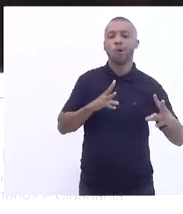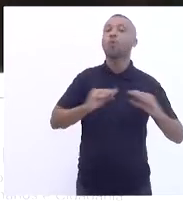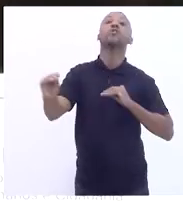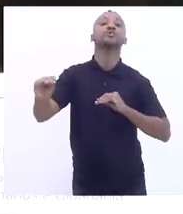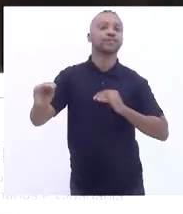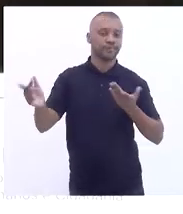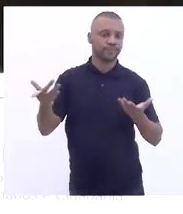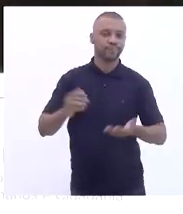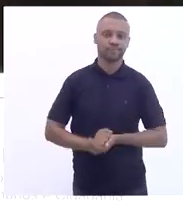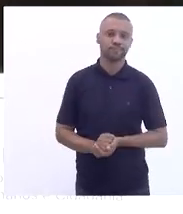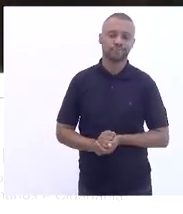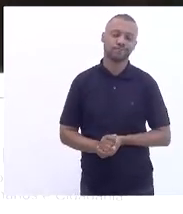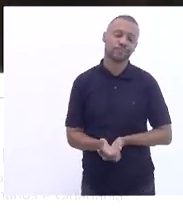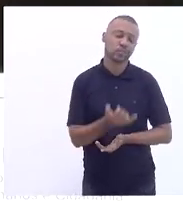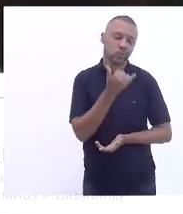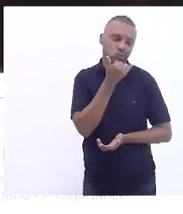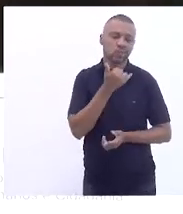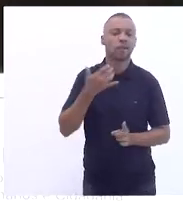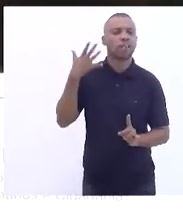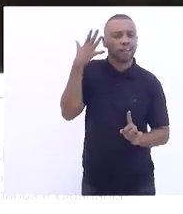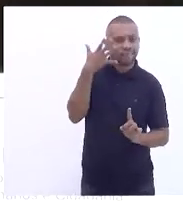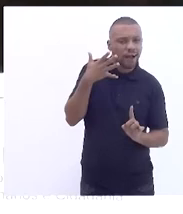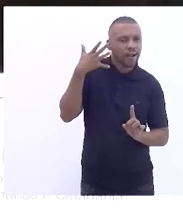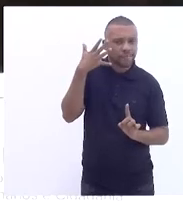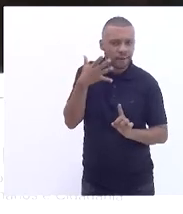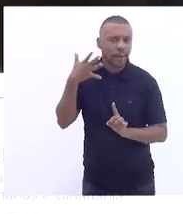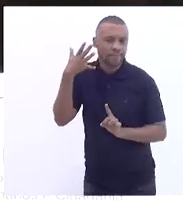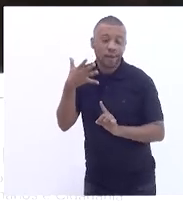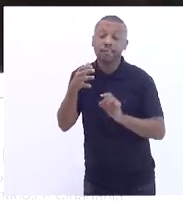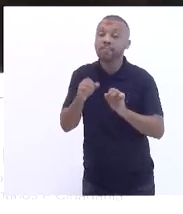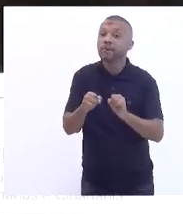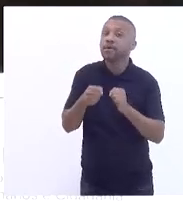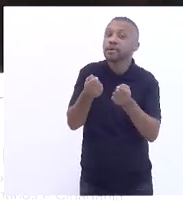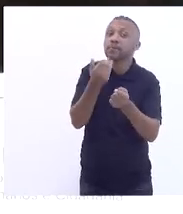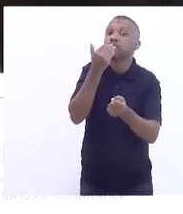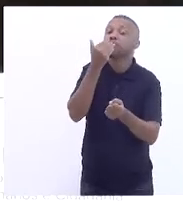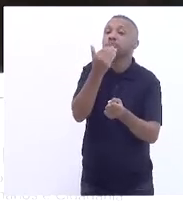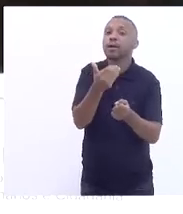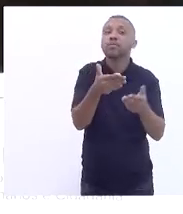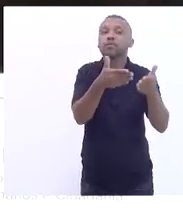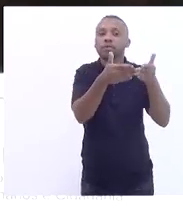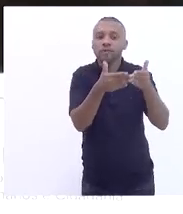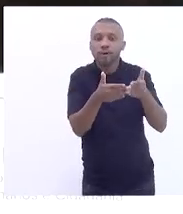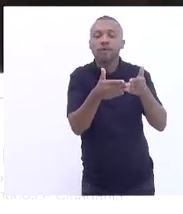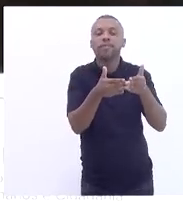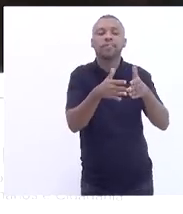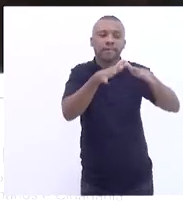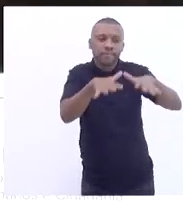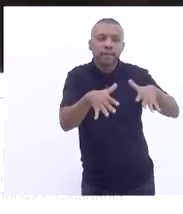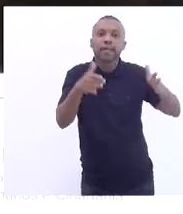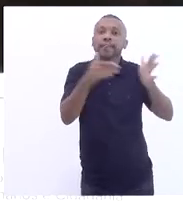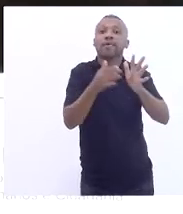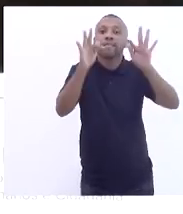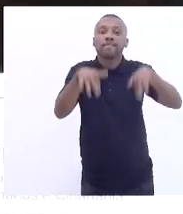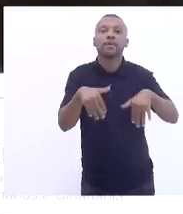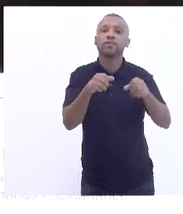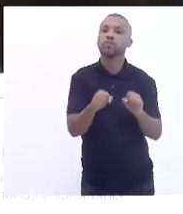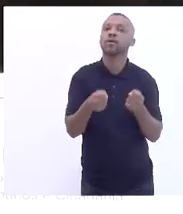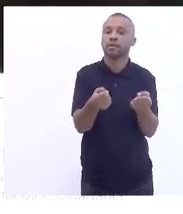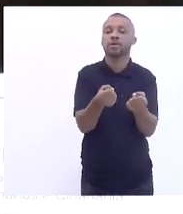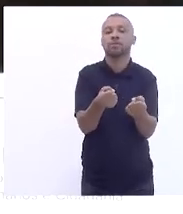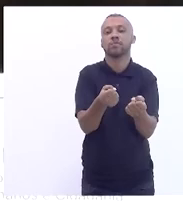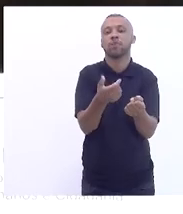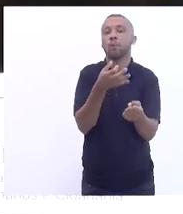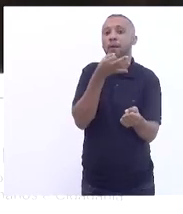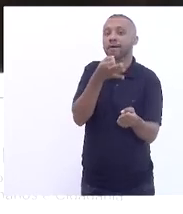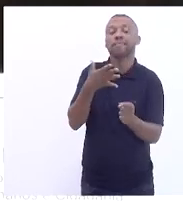lá gente temos aqui muitas falas ainda vamos garantir aqui peço Alessandra aqui por favor você fica até o final e nos garanto uma